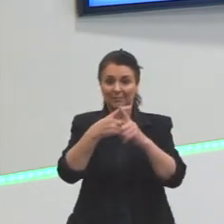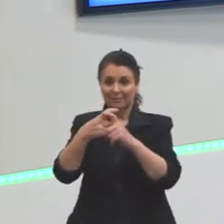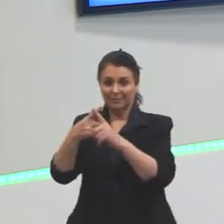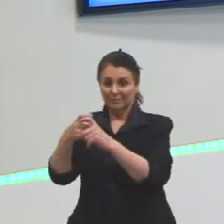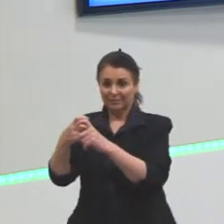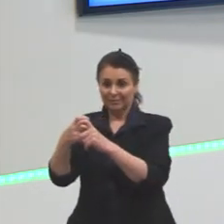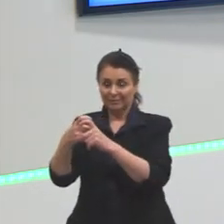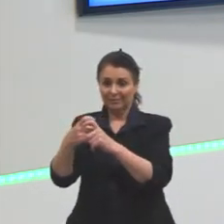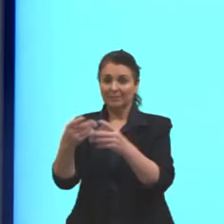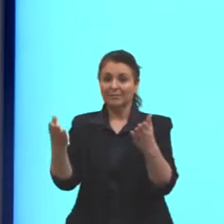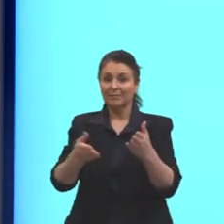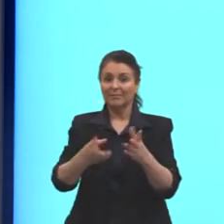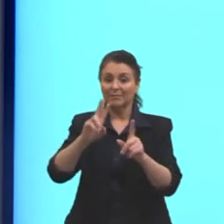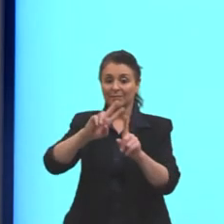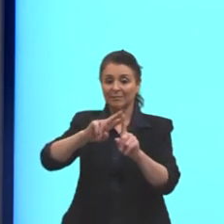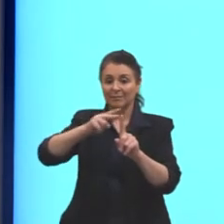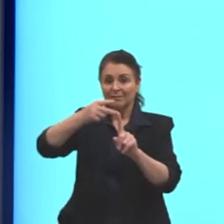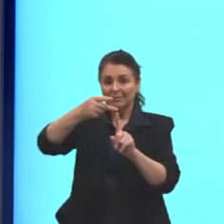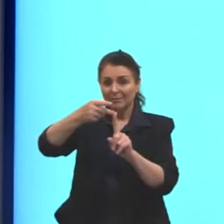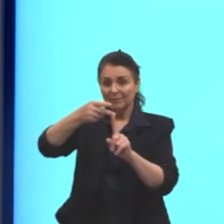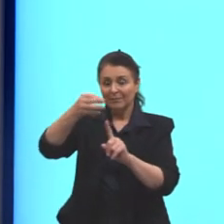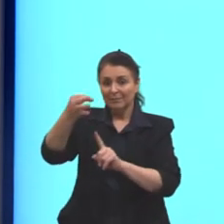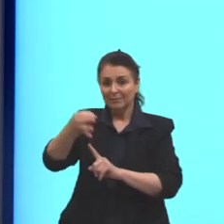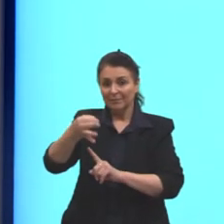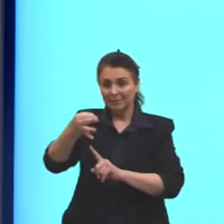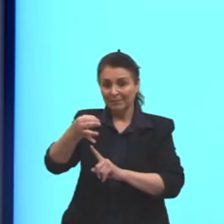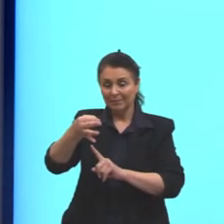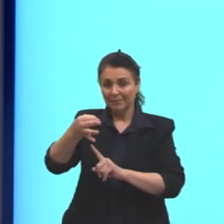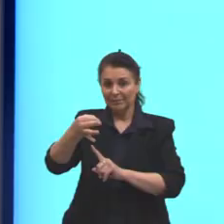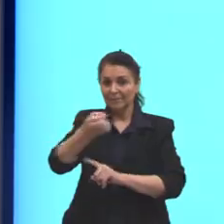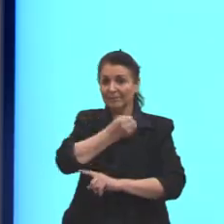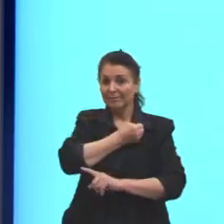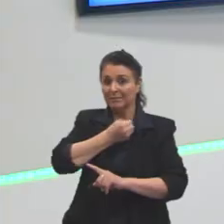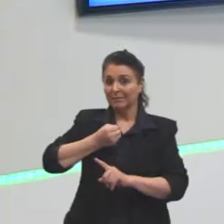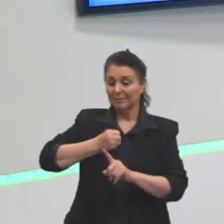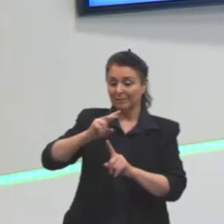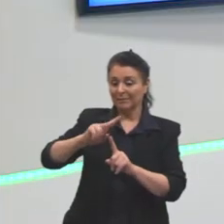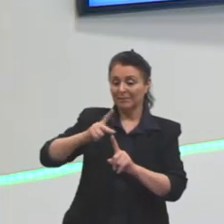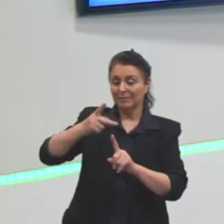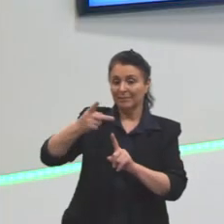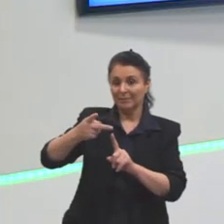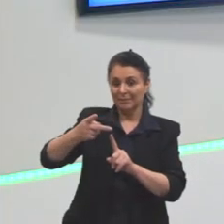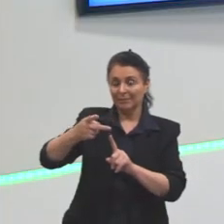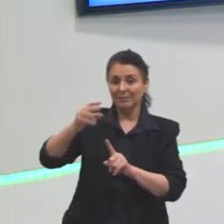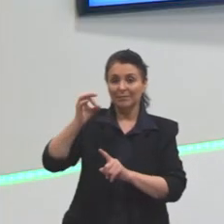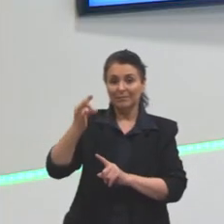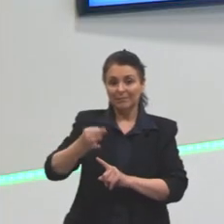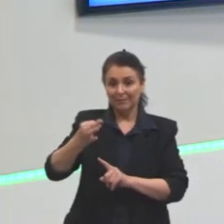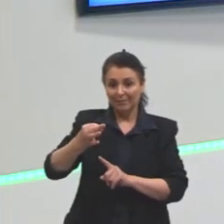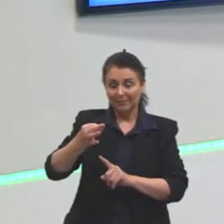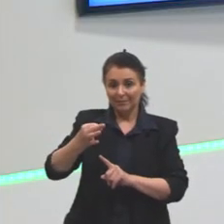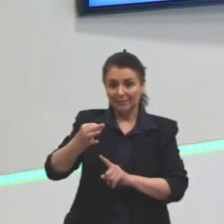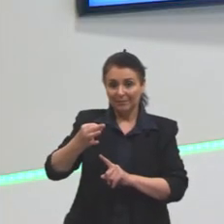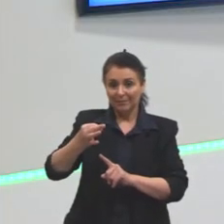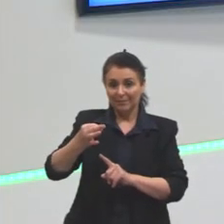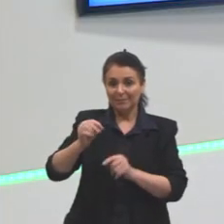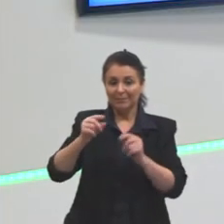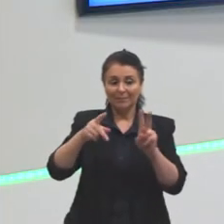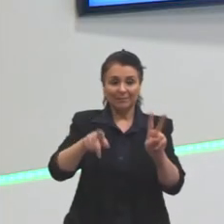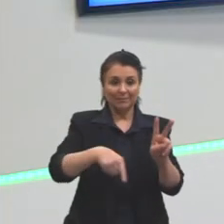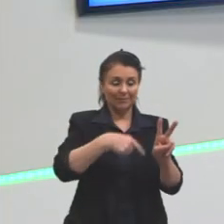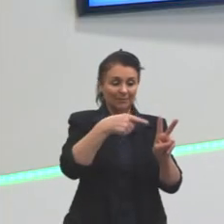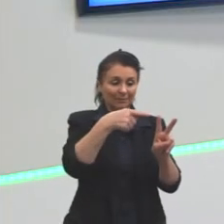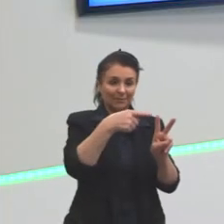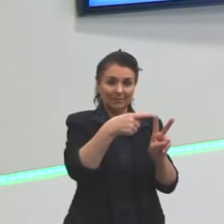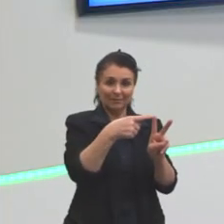perfeitos que faz Associação aos números quadrados perfeitos quando nós podemos tirar a raiz quadrada